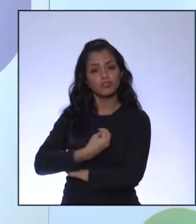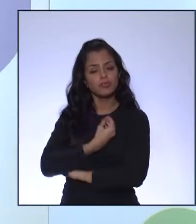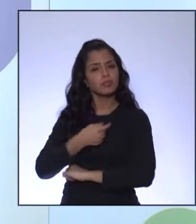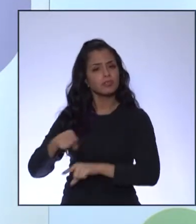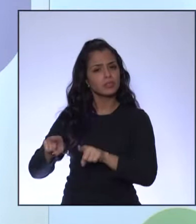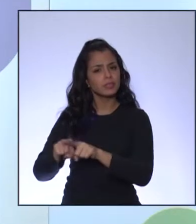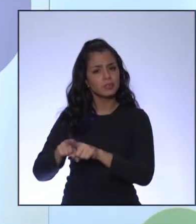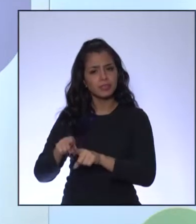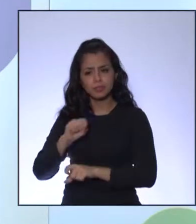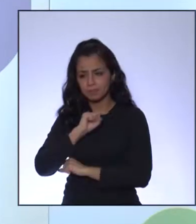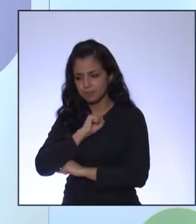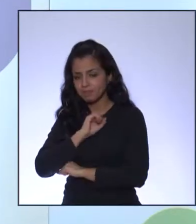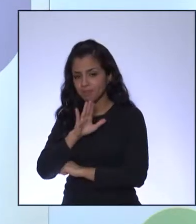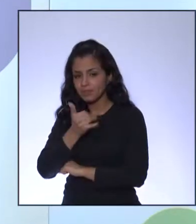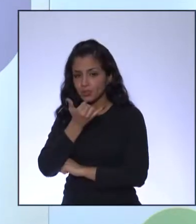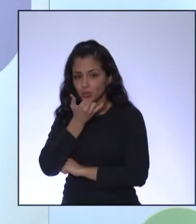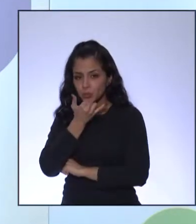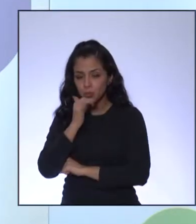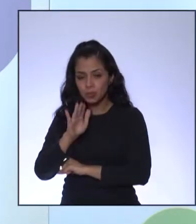proporcionar...